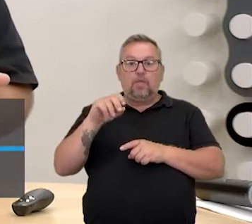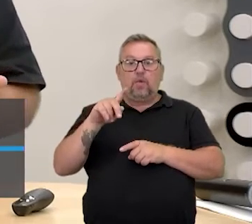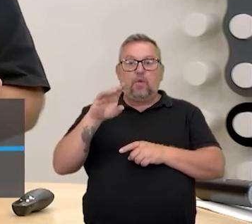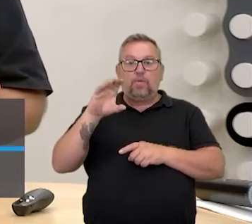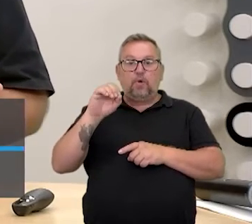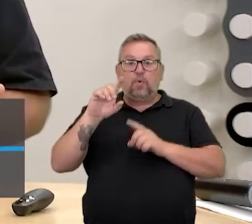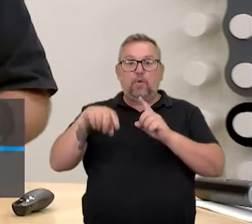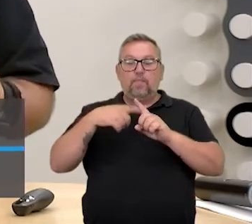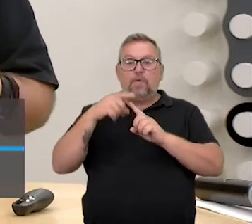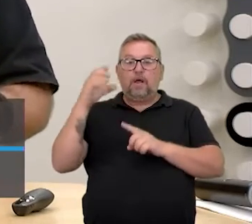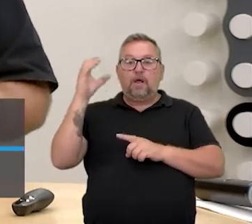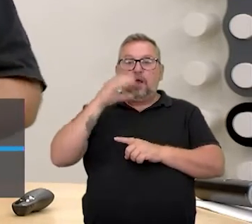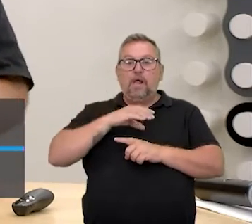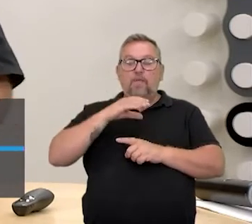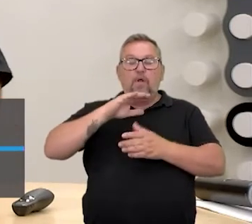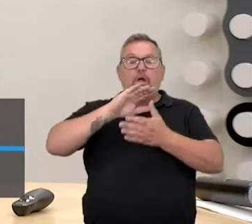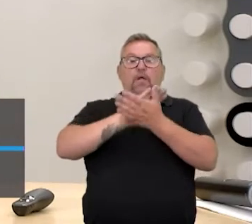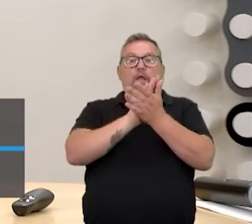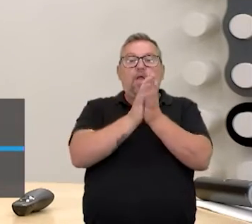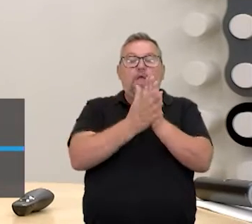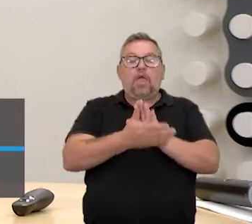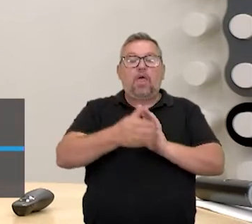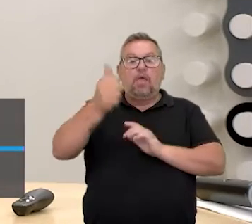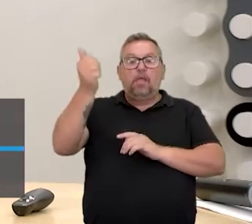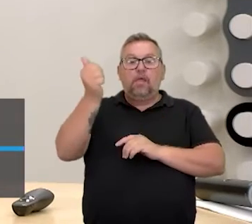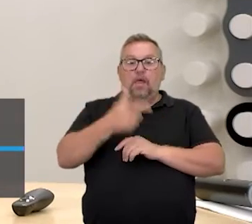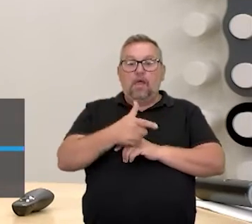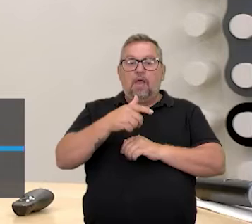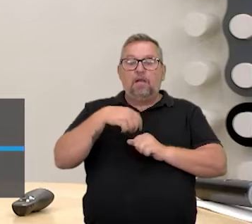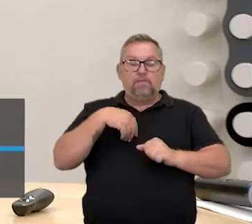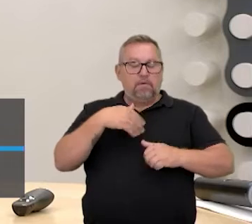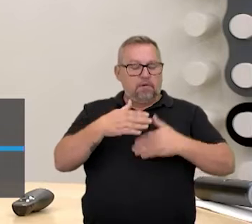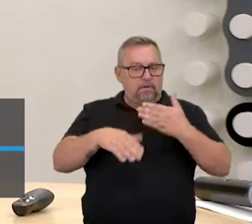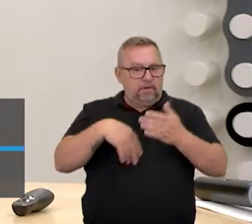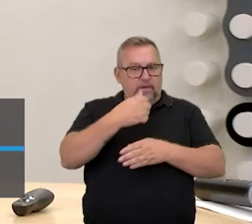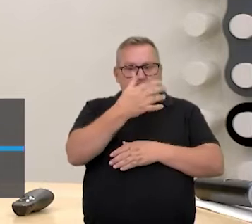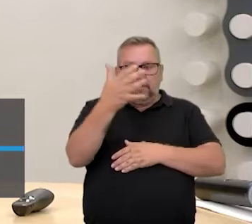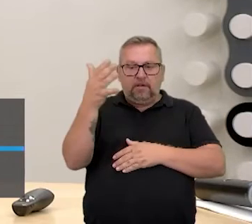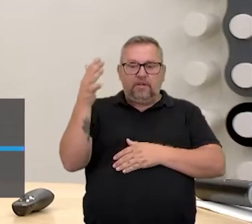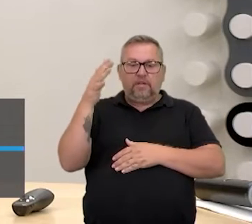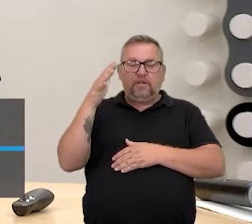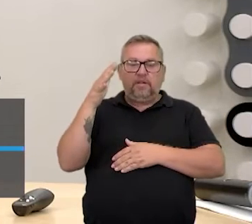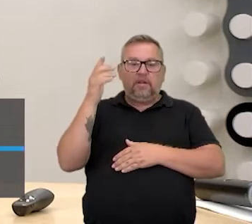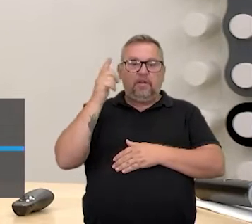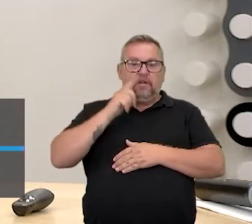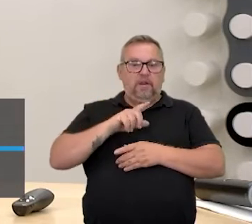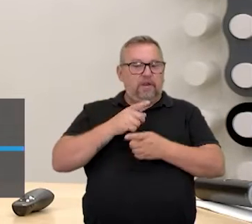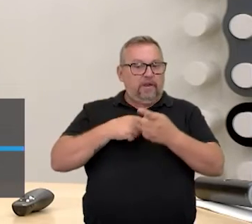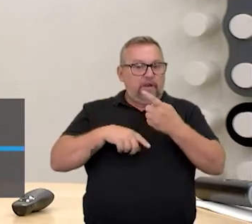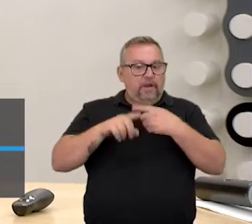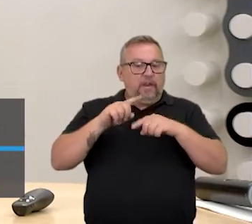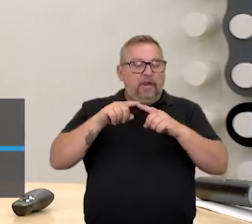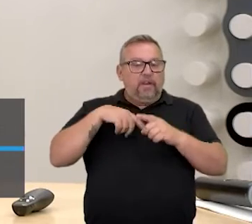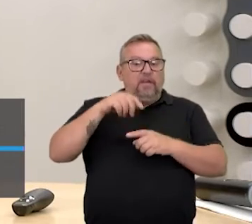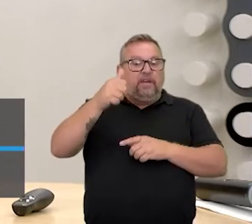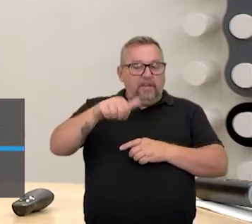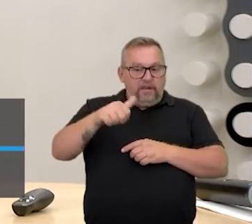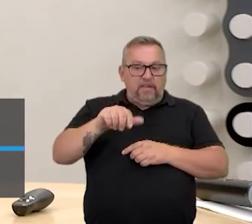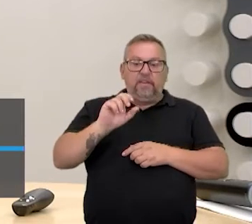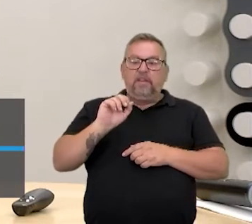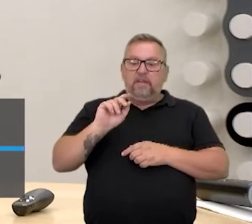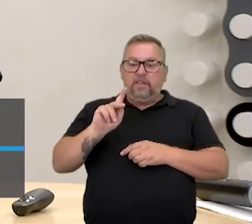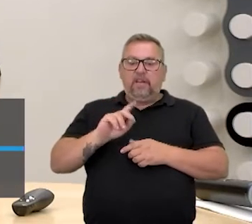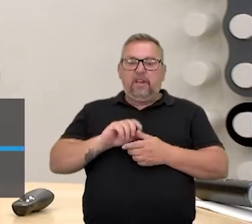rápido de destruição do que o processo natural de recuperação. Então, é isso que nós temos que estar analisando, tá